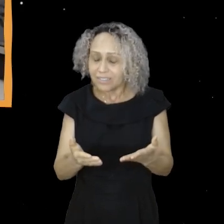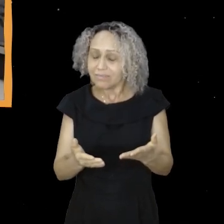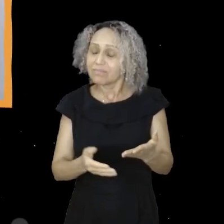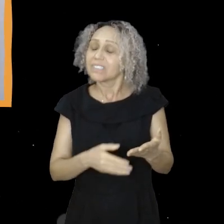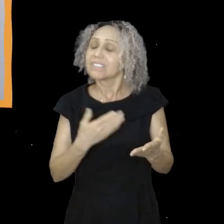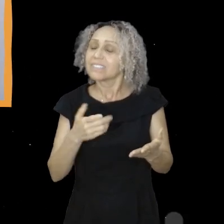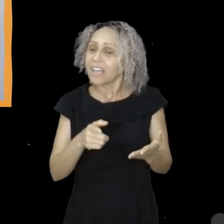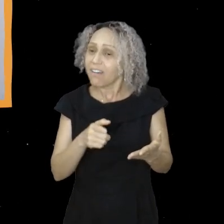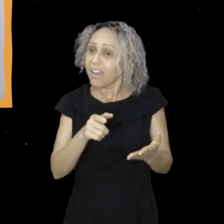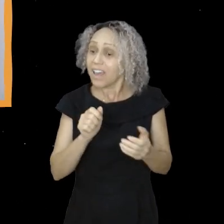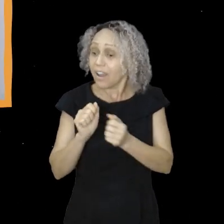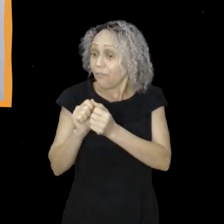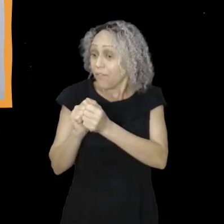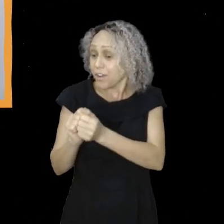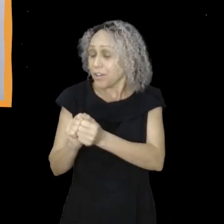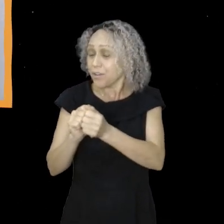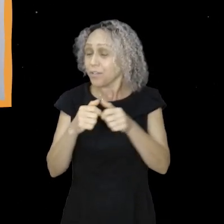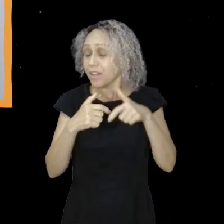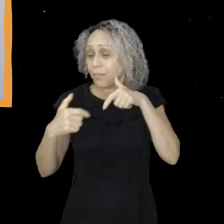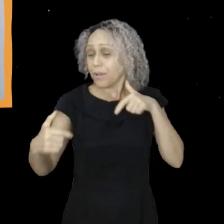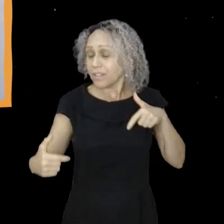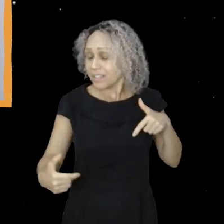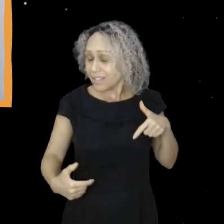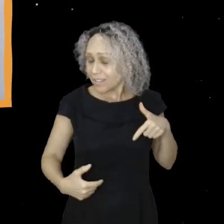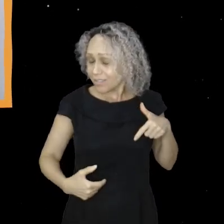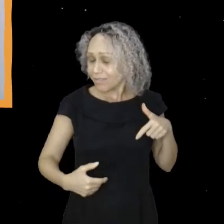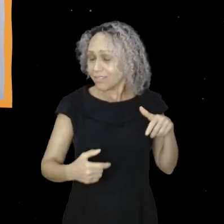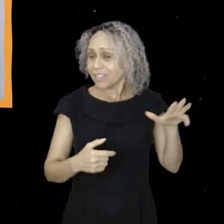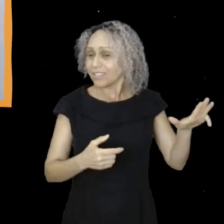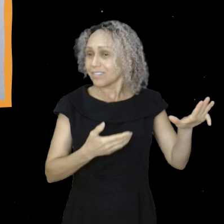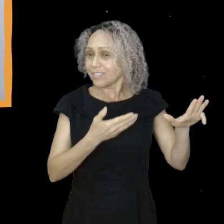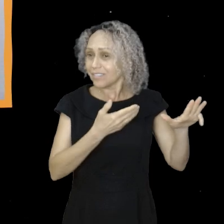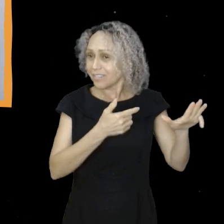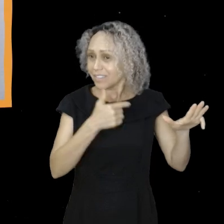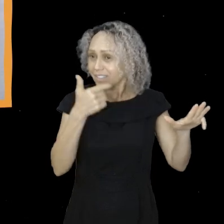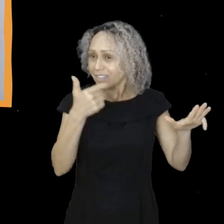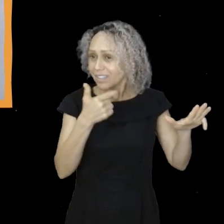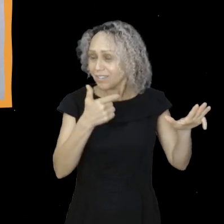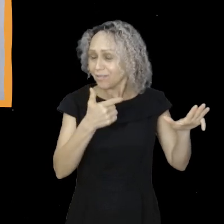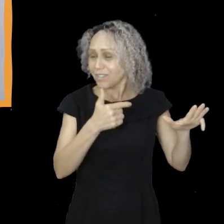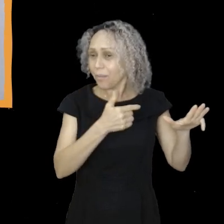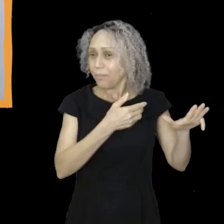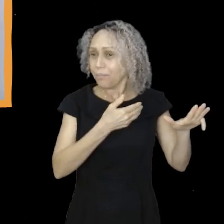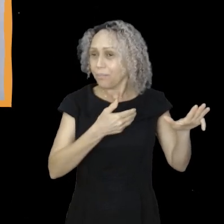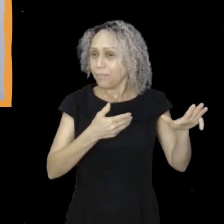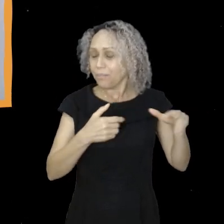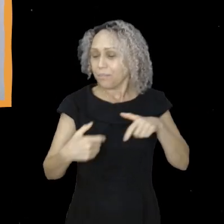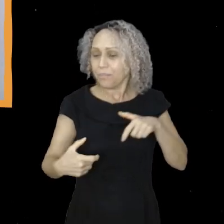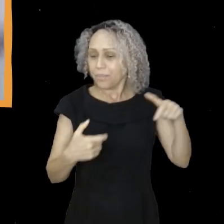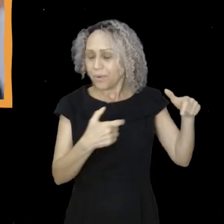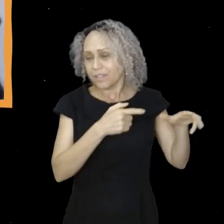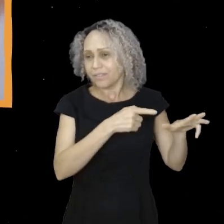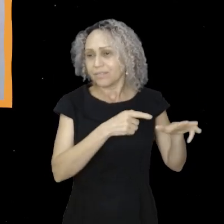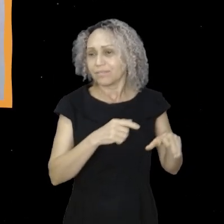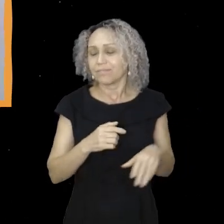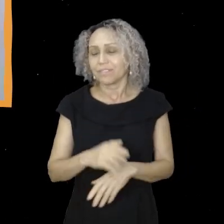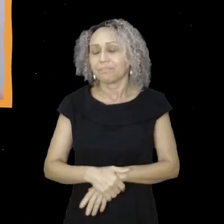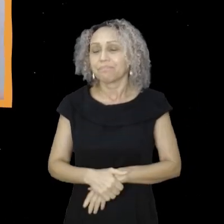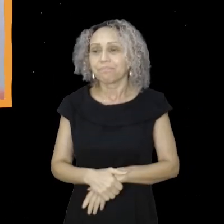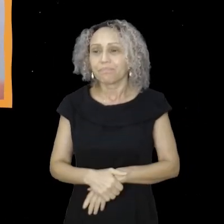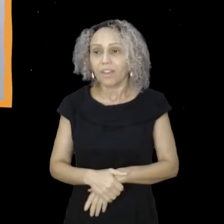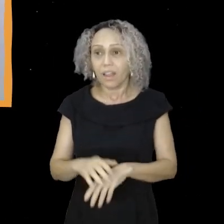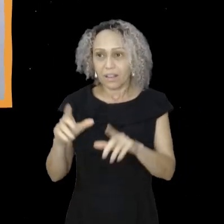com a mãe. Eu adoro. E tem mais. A Isadora registrou esse momento no diário dela e mandou pra gente uma foto. Na